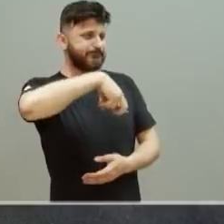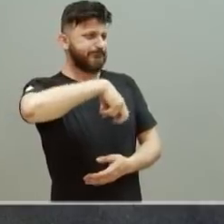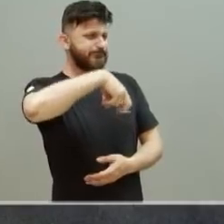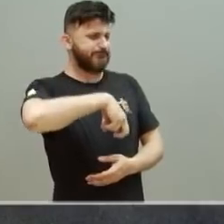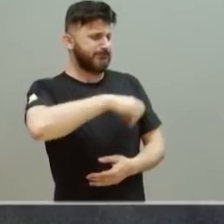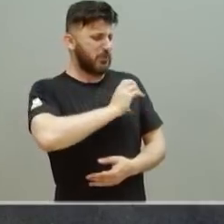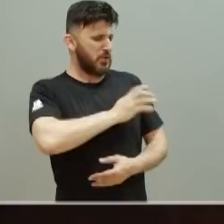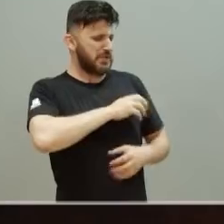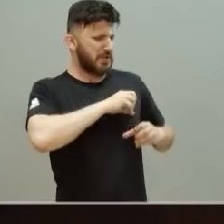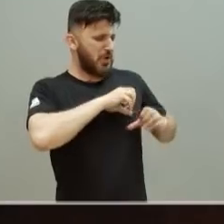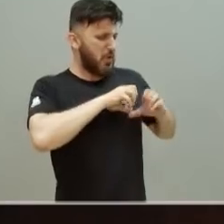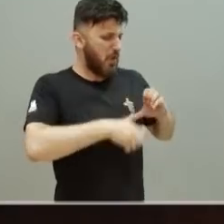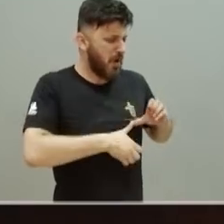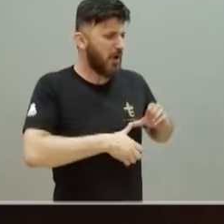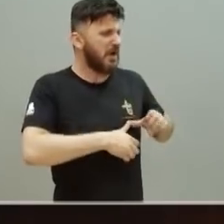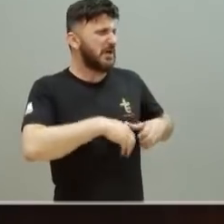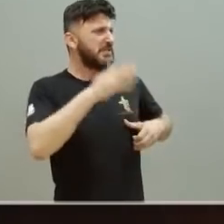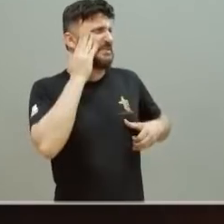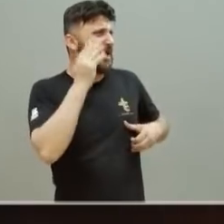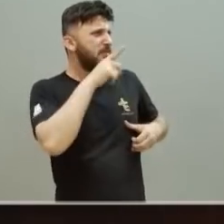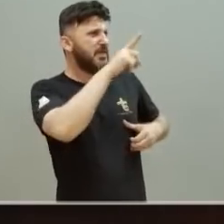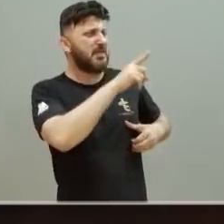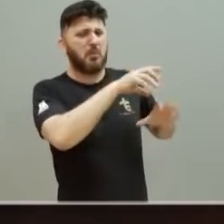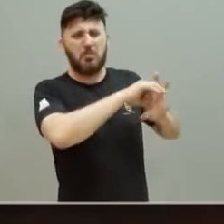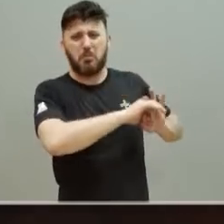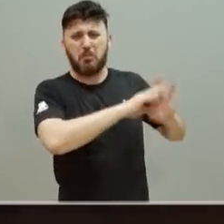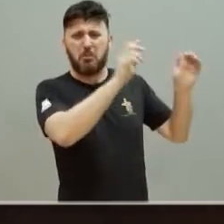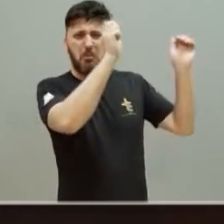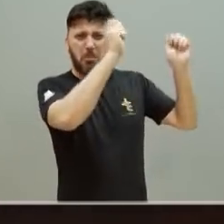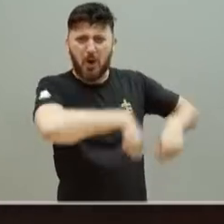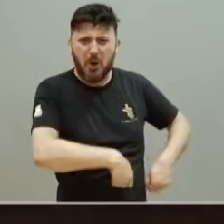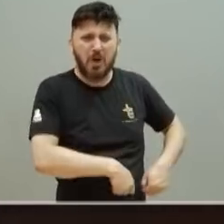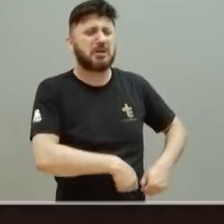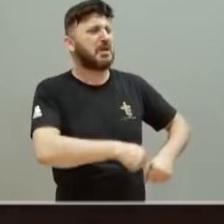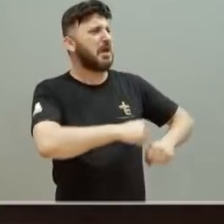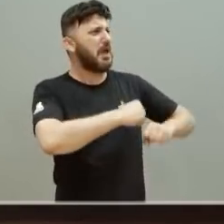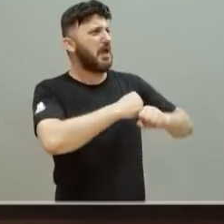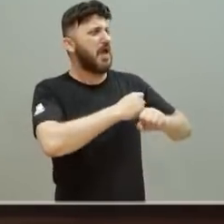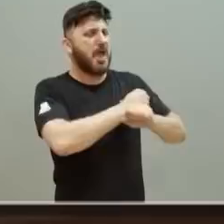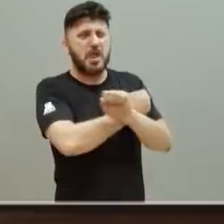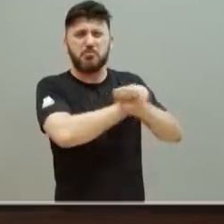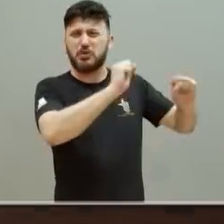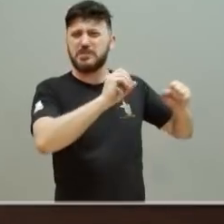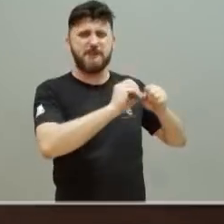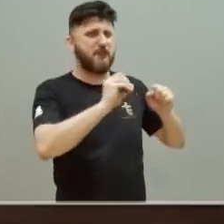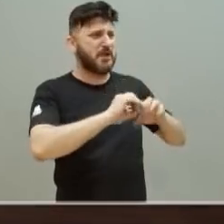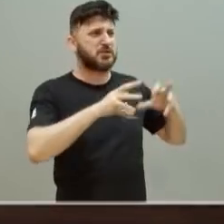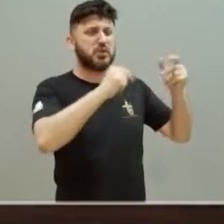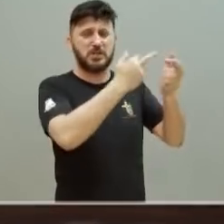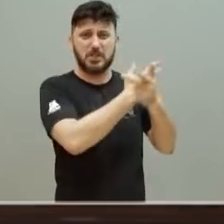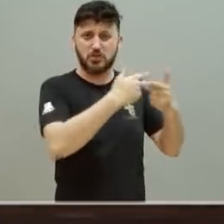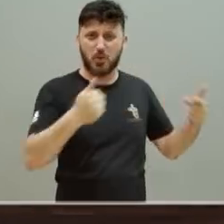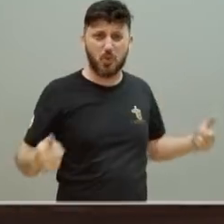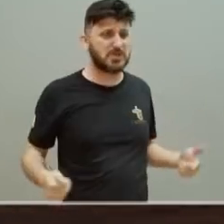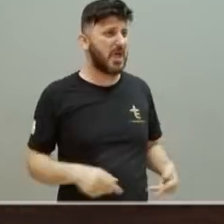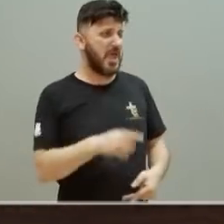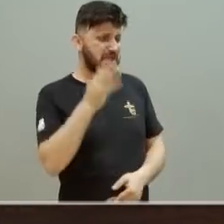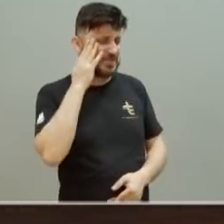leproso sabia quem era o Deus diante dele. O leproso sabia qual era a grandeza deste